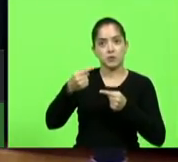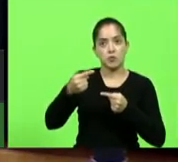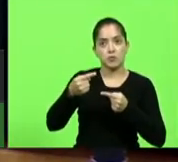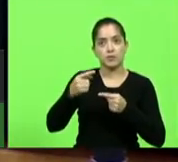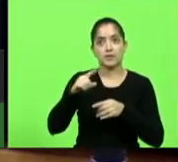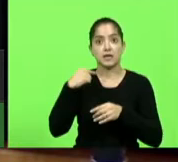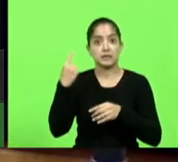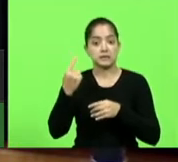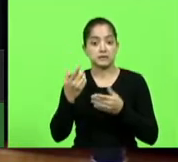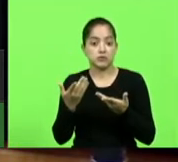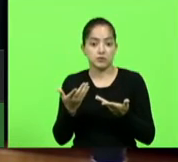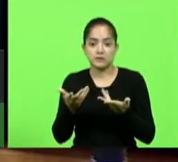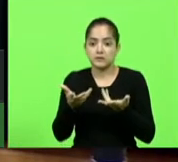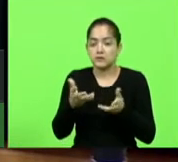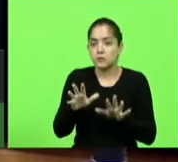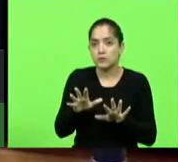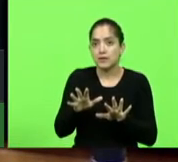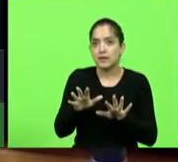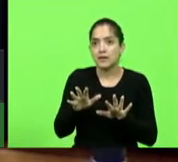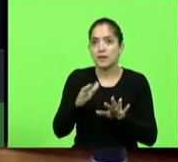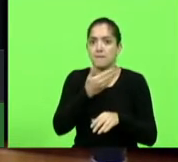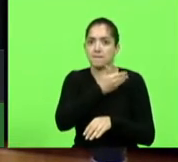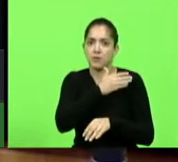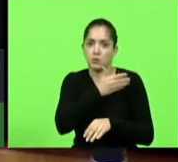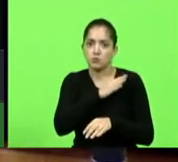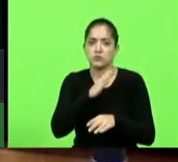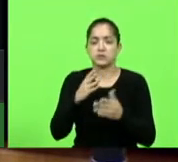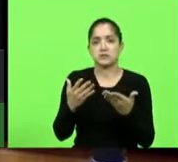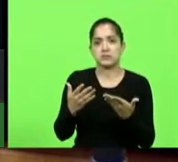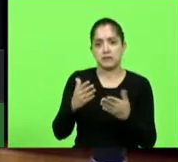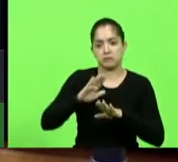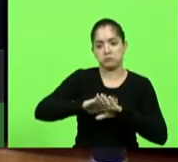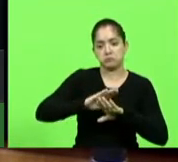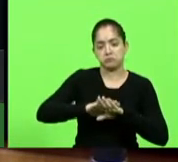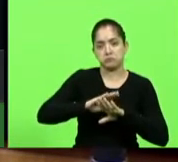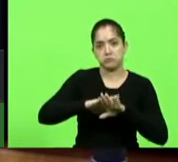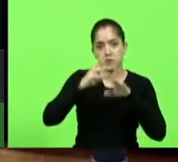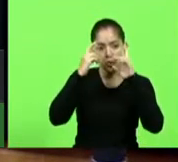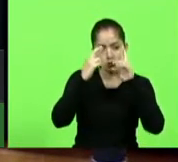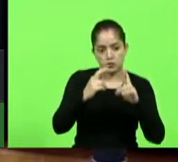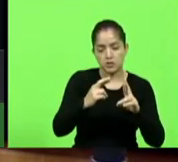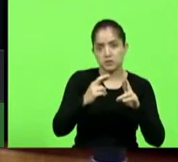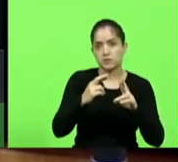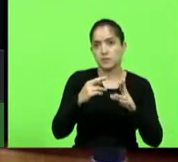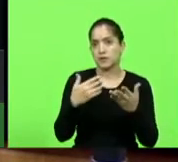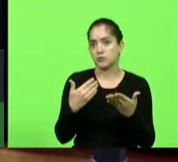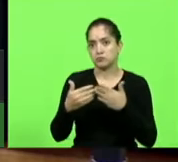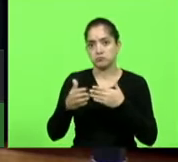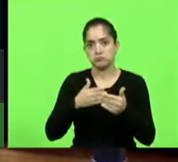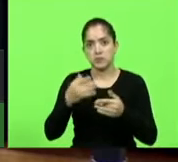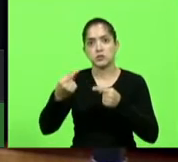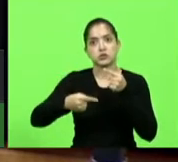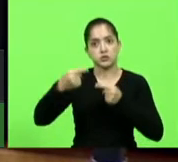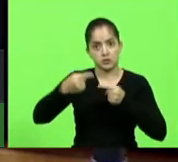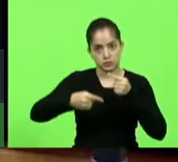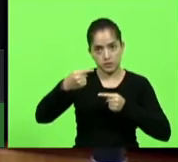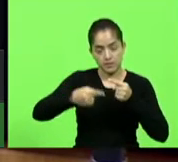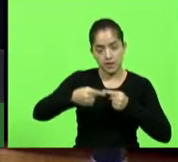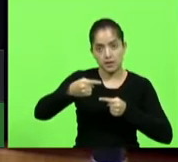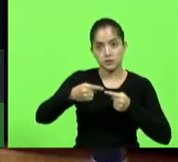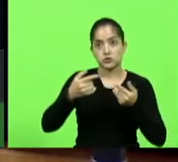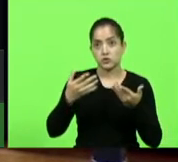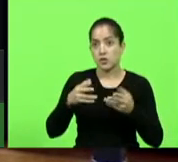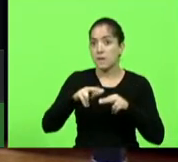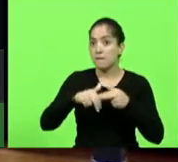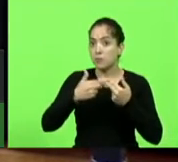não queremos preconceito ideológico e desrespeito e violência com ninguém. A gente quer o debate de ideias, né? E por